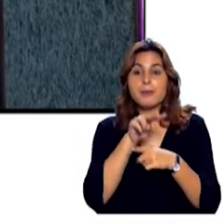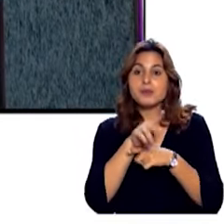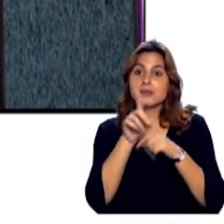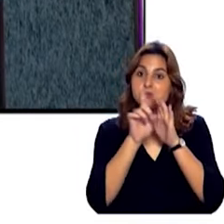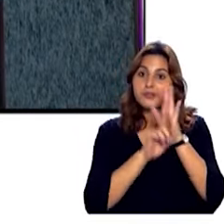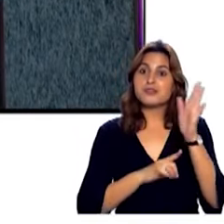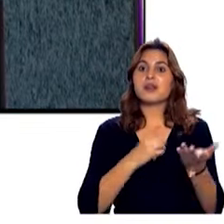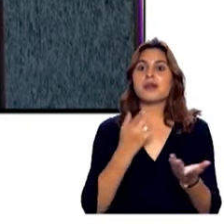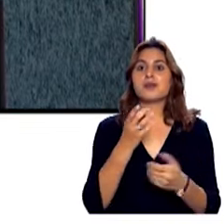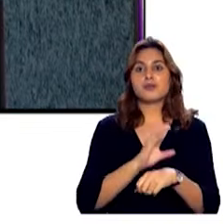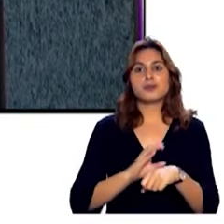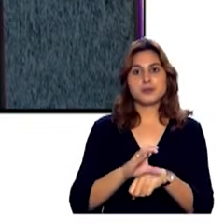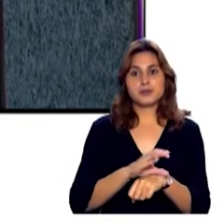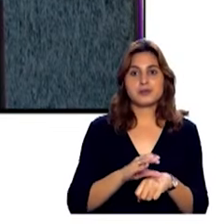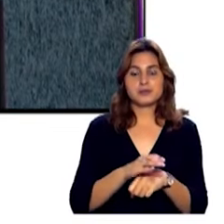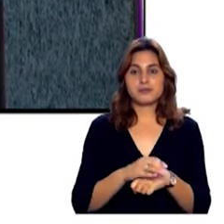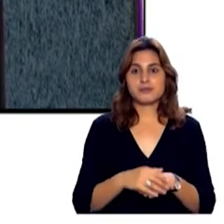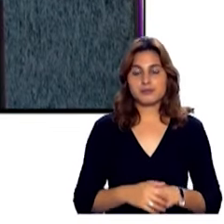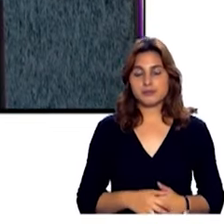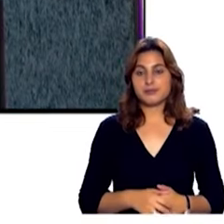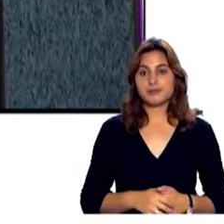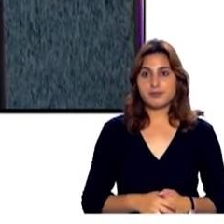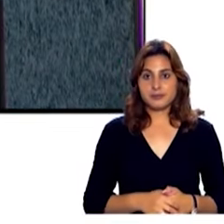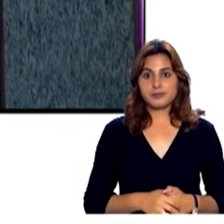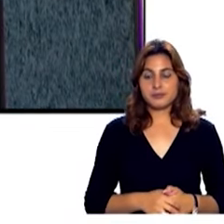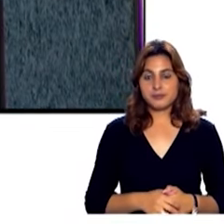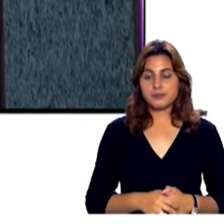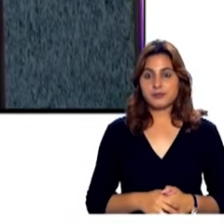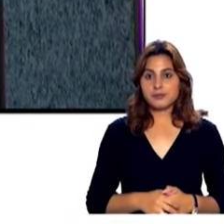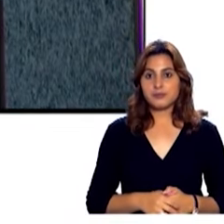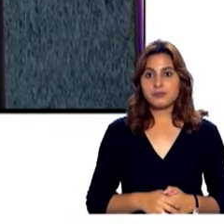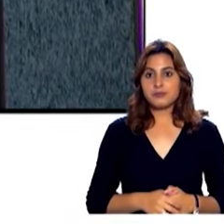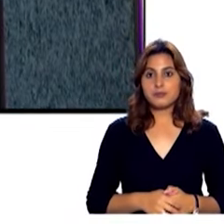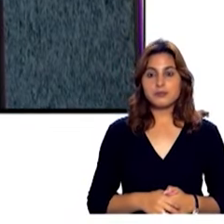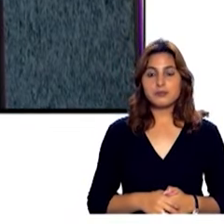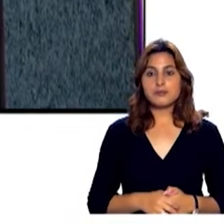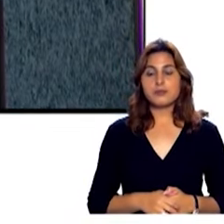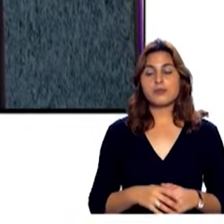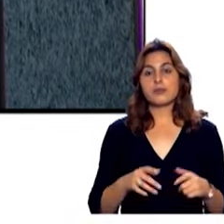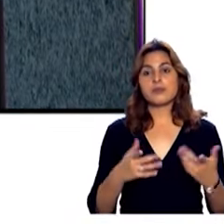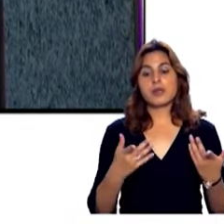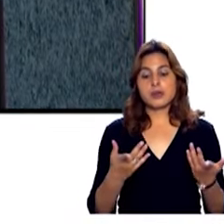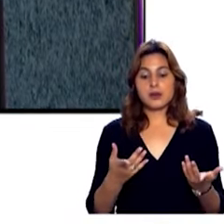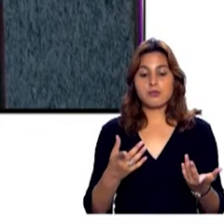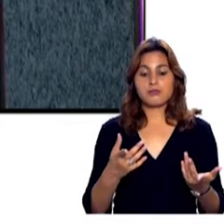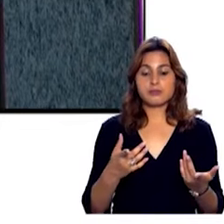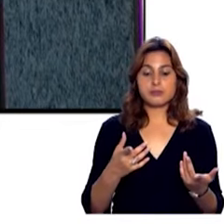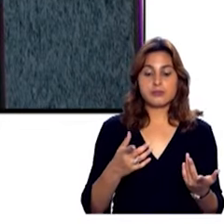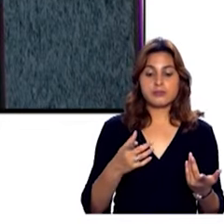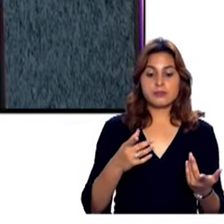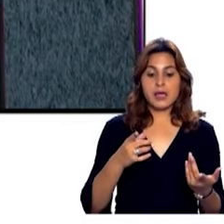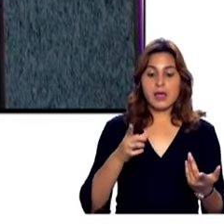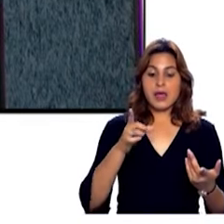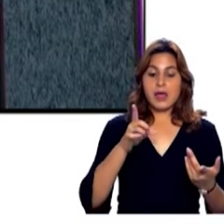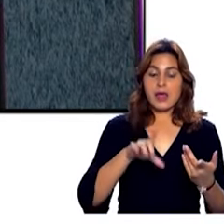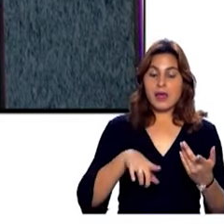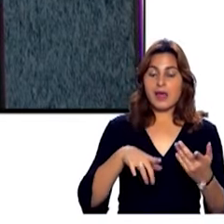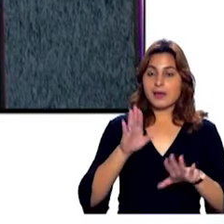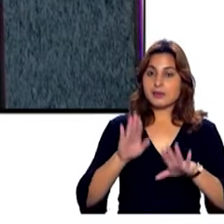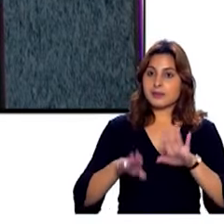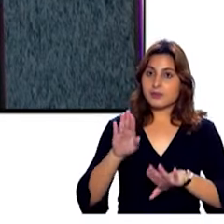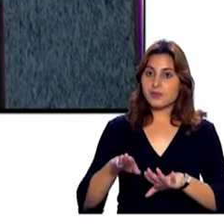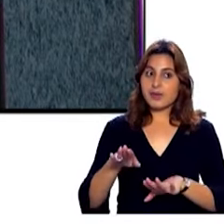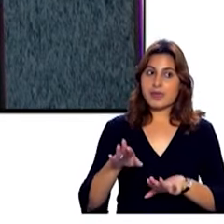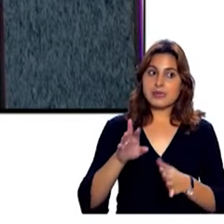Constitucional na proteção de Direito de direito fundamental é o caso típico da eficácia